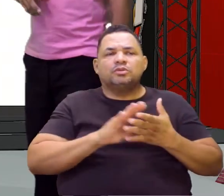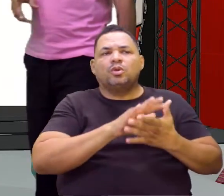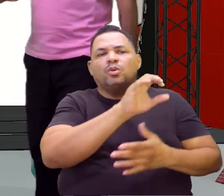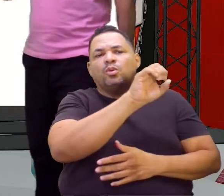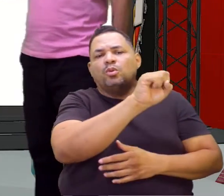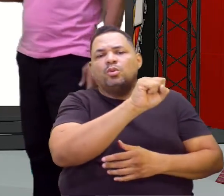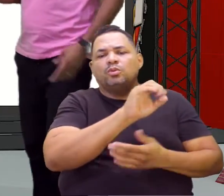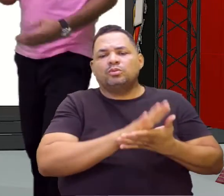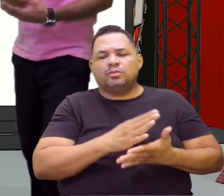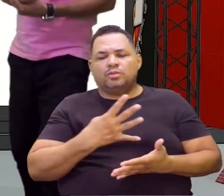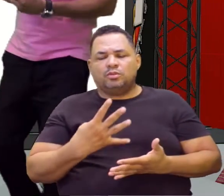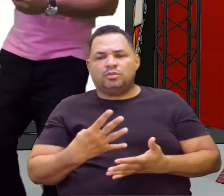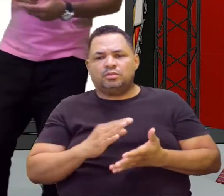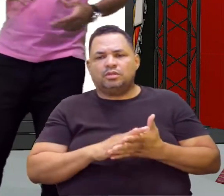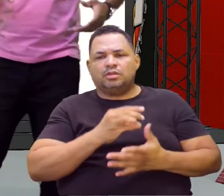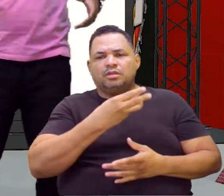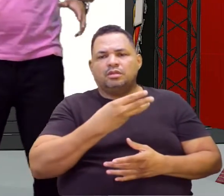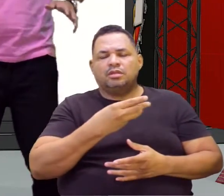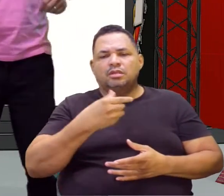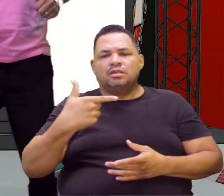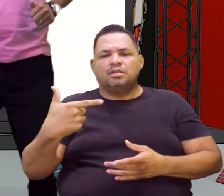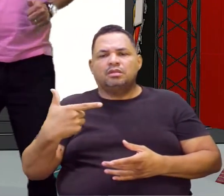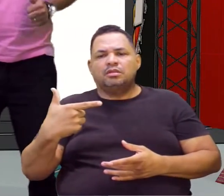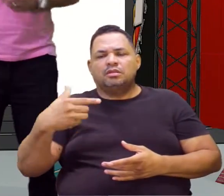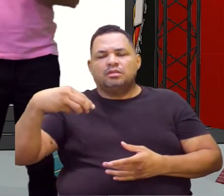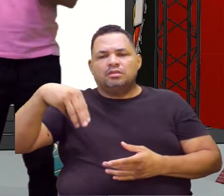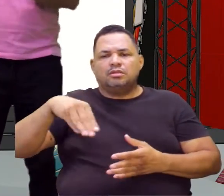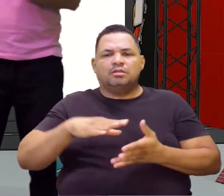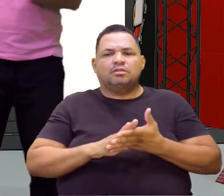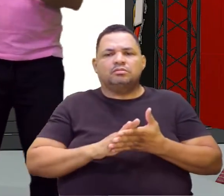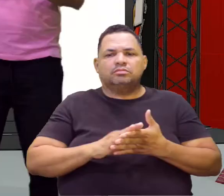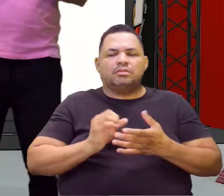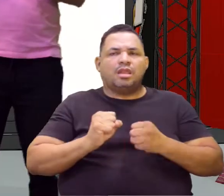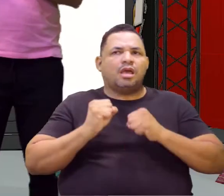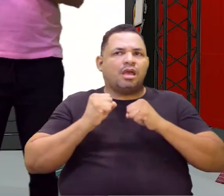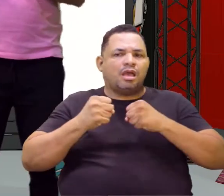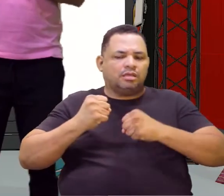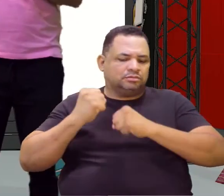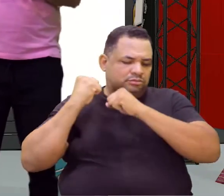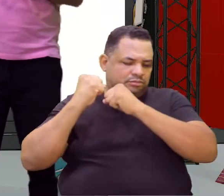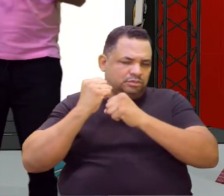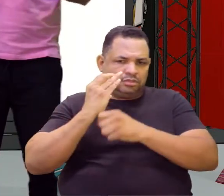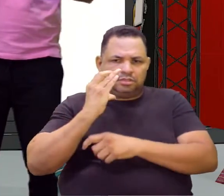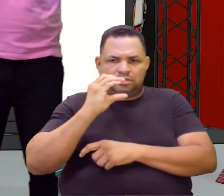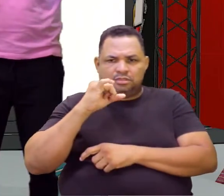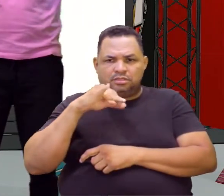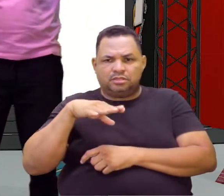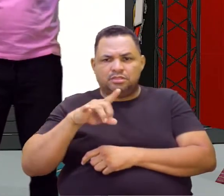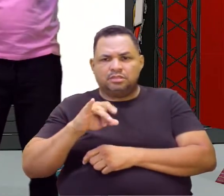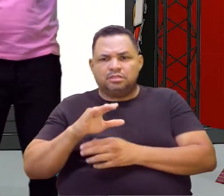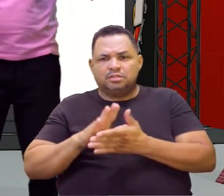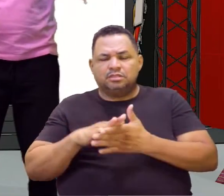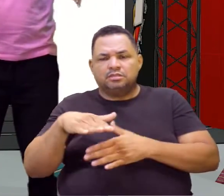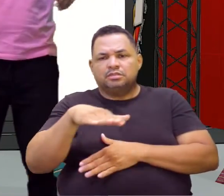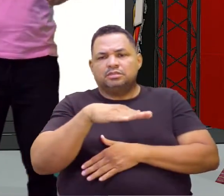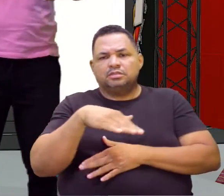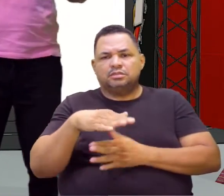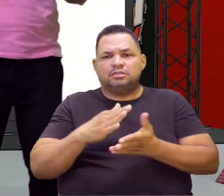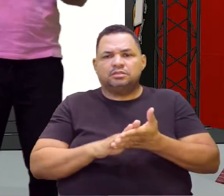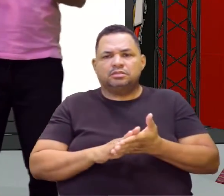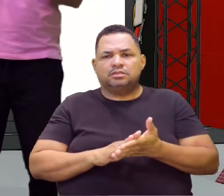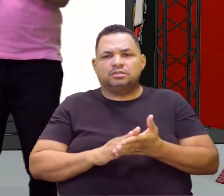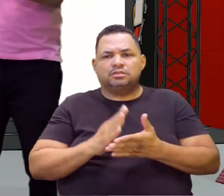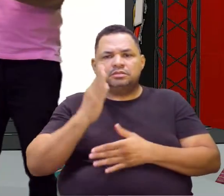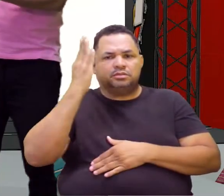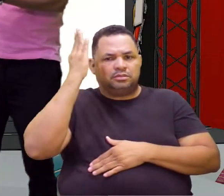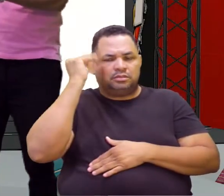por 4. Então são 32 metros de piso. Tem que comprar tanto saco de cimento. E eu acho legal isso que ele sabe o tamanho da área.